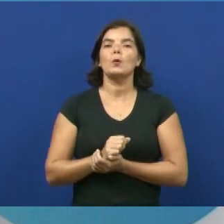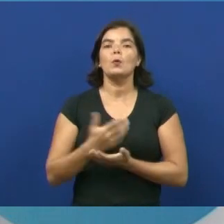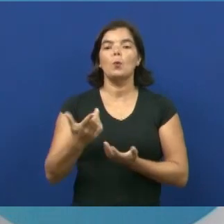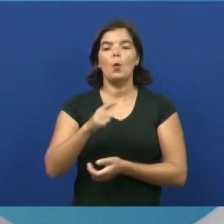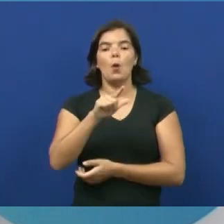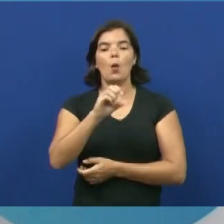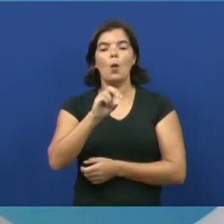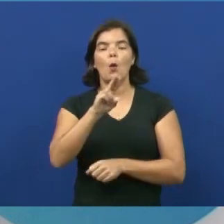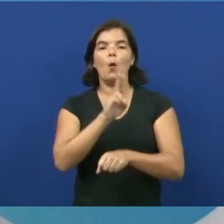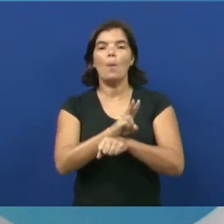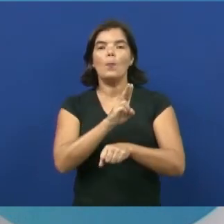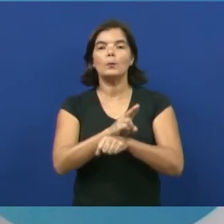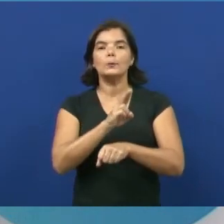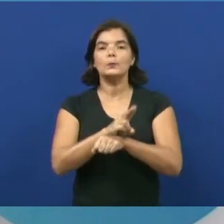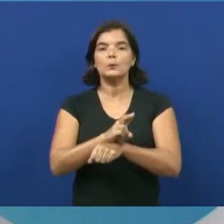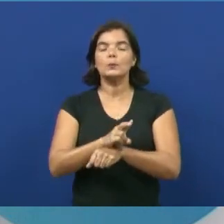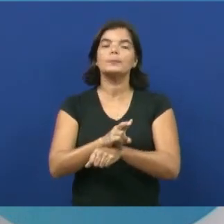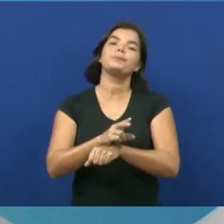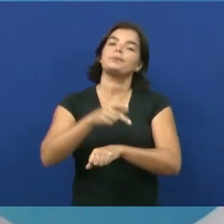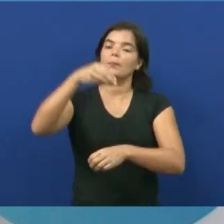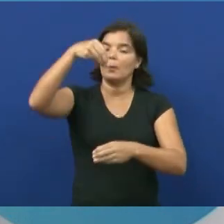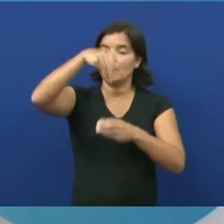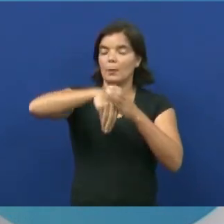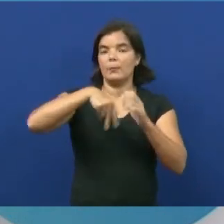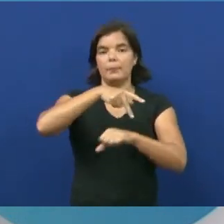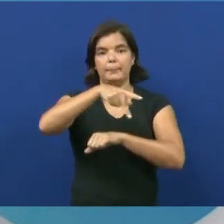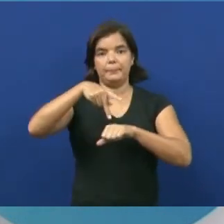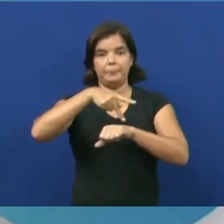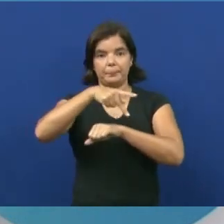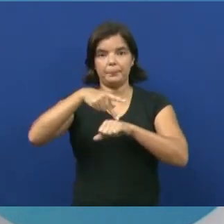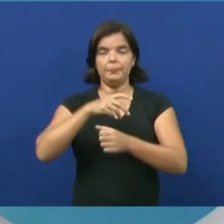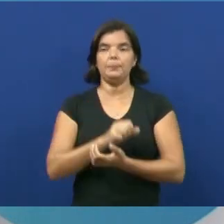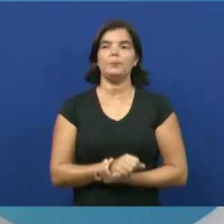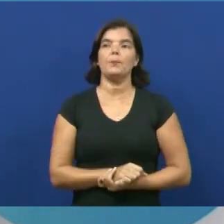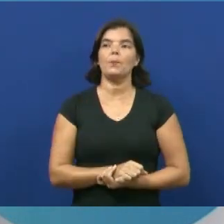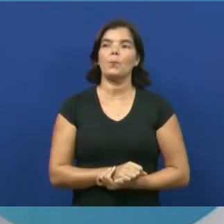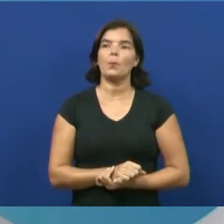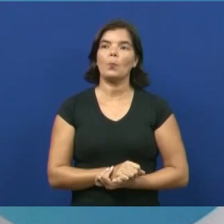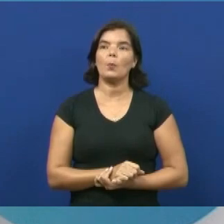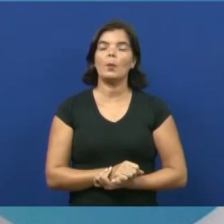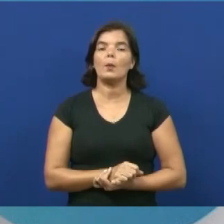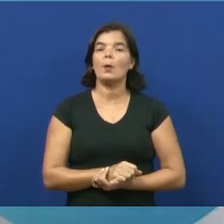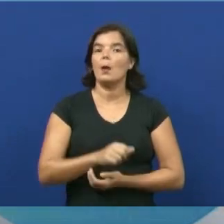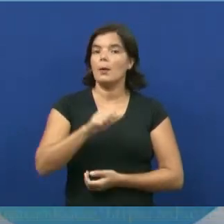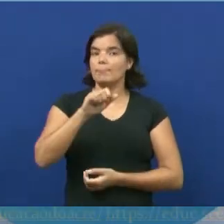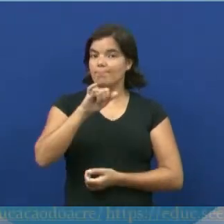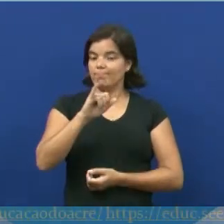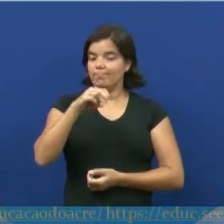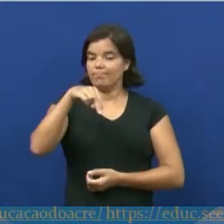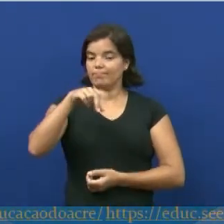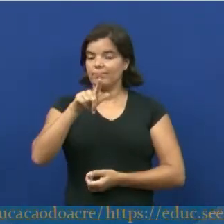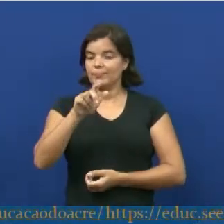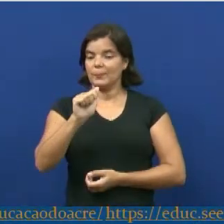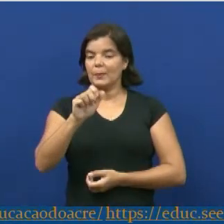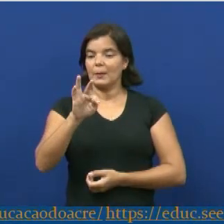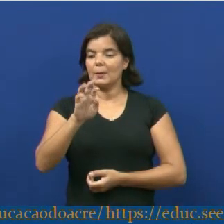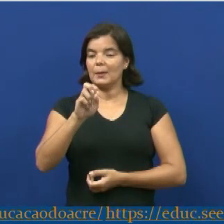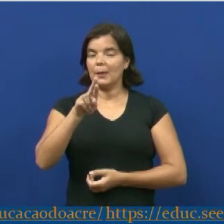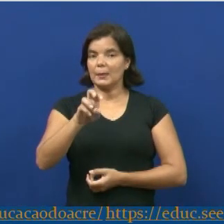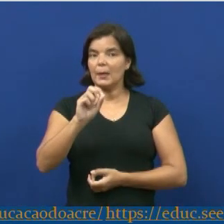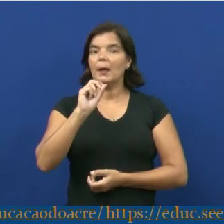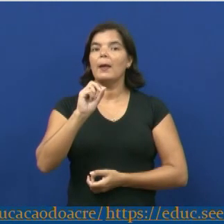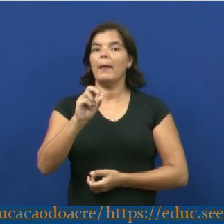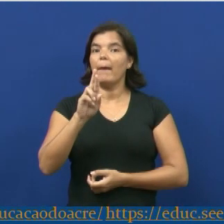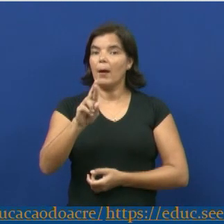Lorde Protetor da Inglaterra e da Escócia. Vamos acompanhar. A Inglaterra se transformou, então, em uma